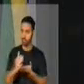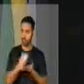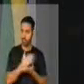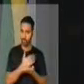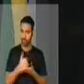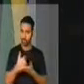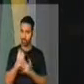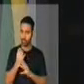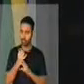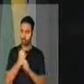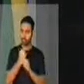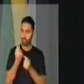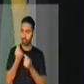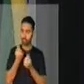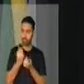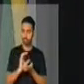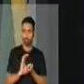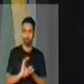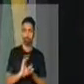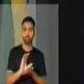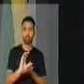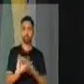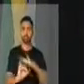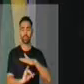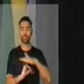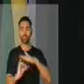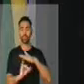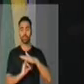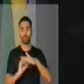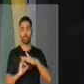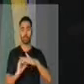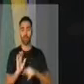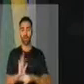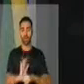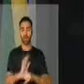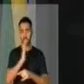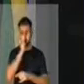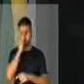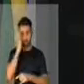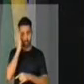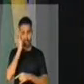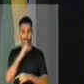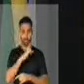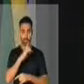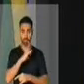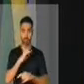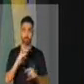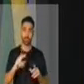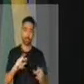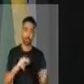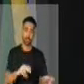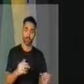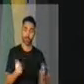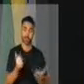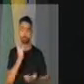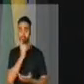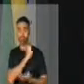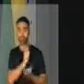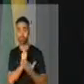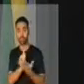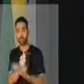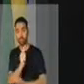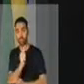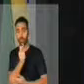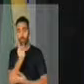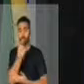têm essa política em relação ao portador de déficit de câncer, a medicamentos, enfim, a uma série